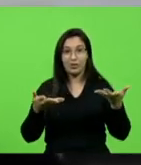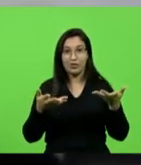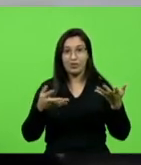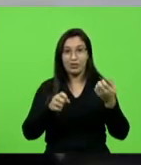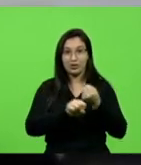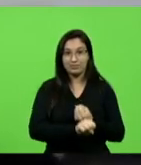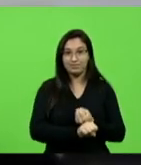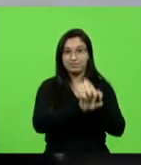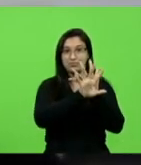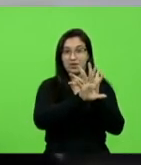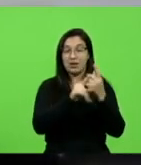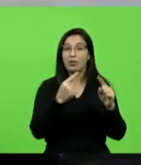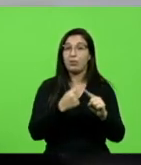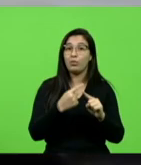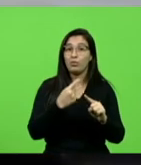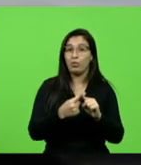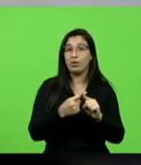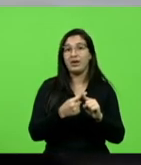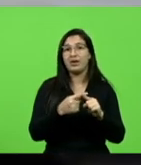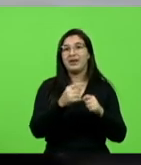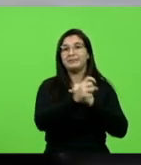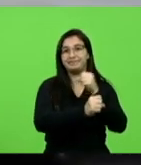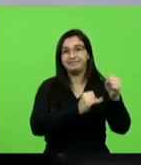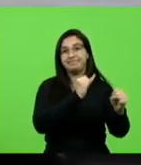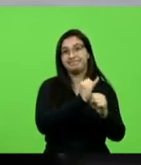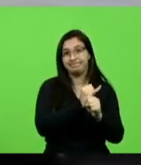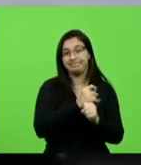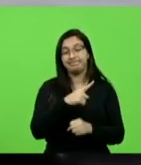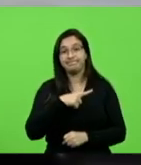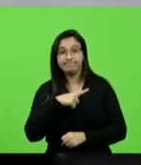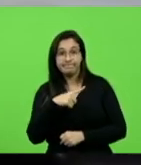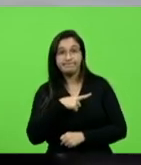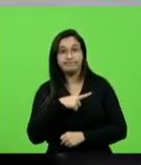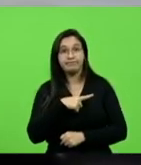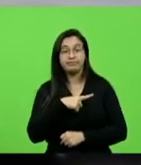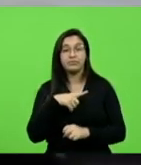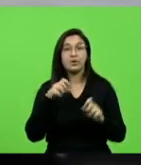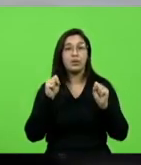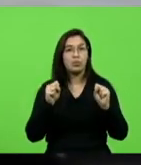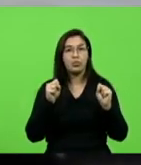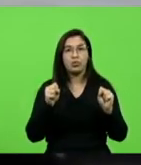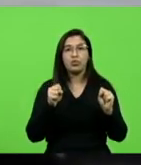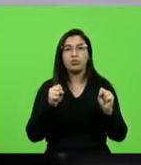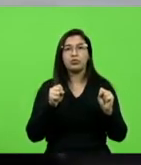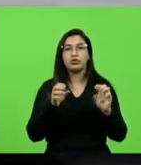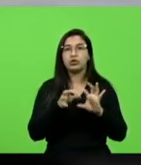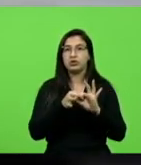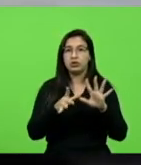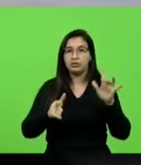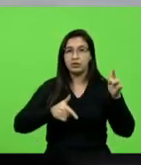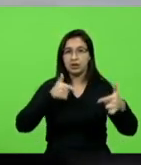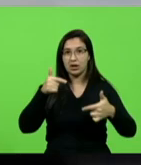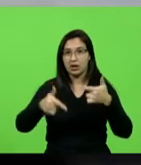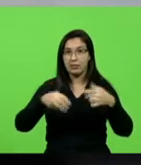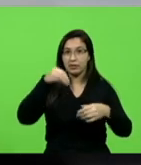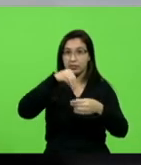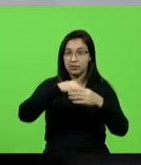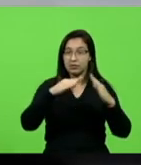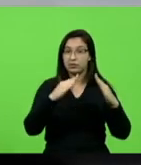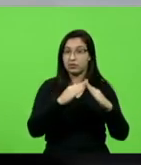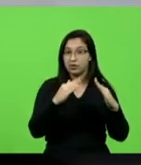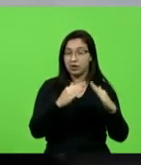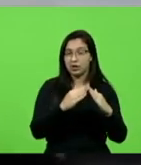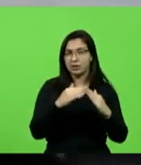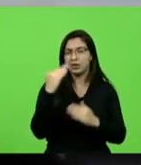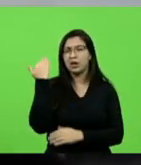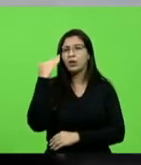influência da tecnologia virtual, permitindo a execução de trabalhos durante a pandemia no lar. E daí eu entendo o